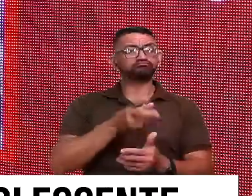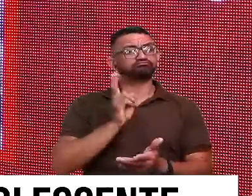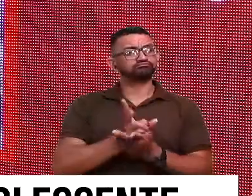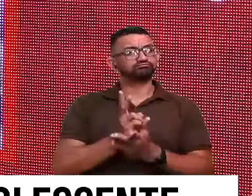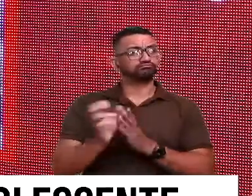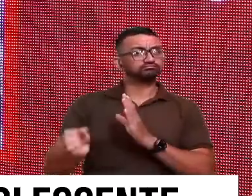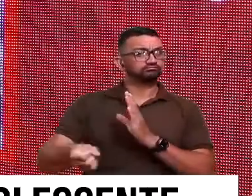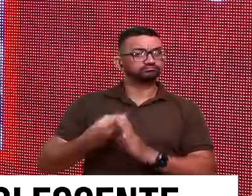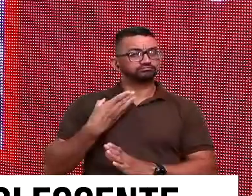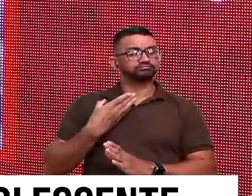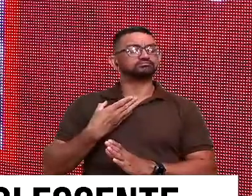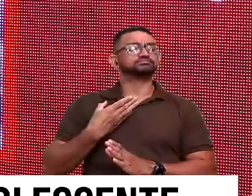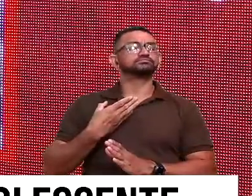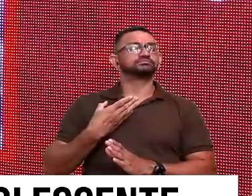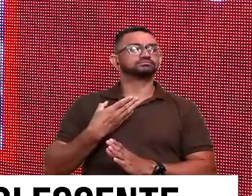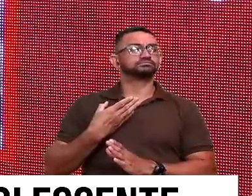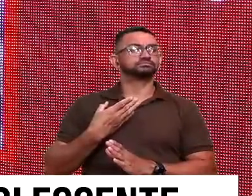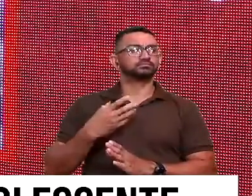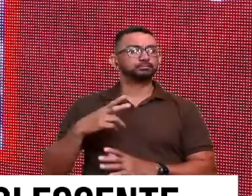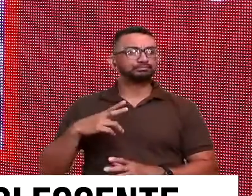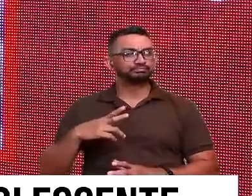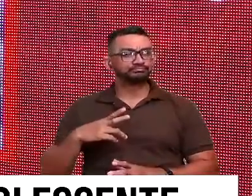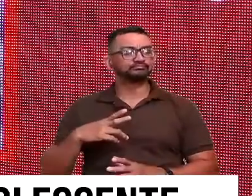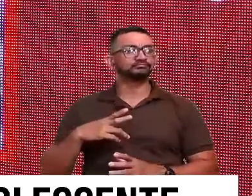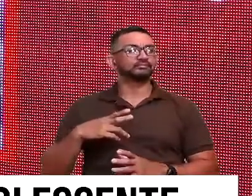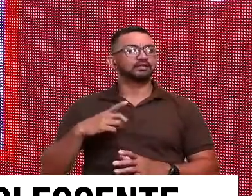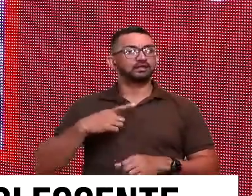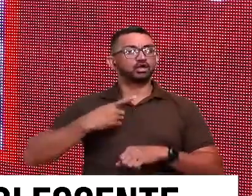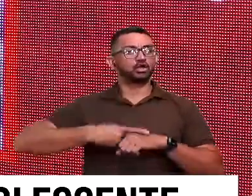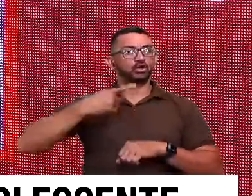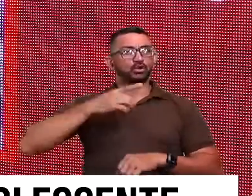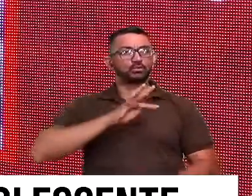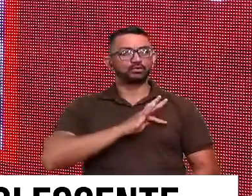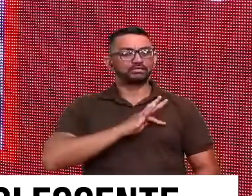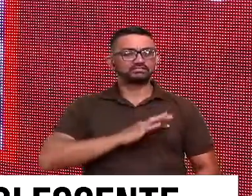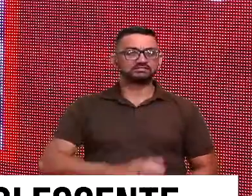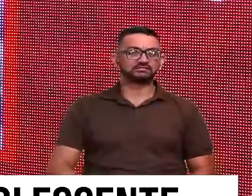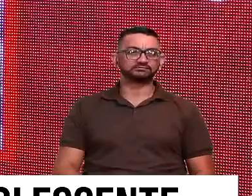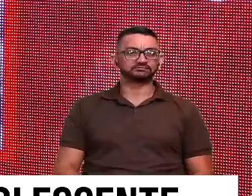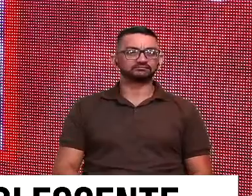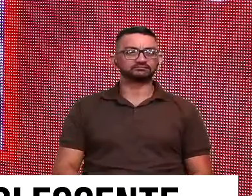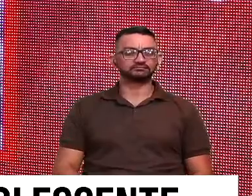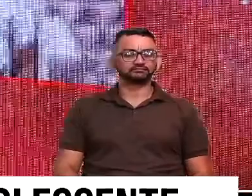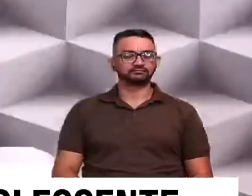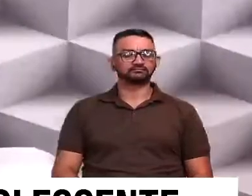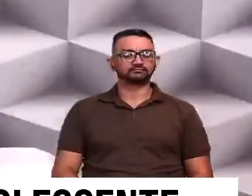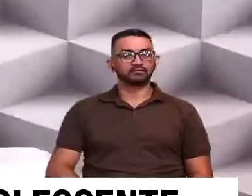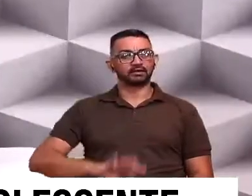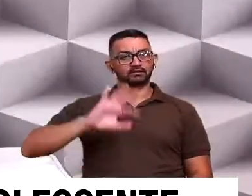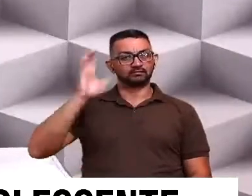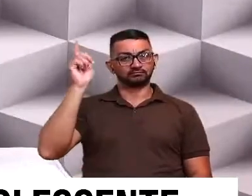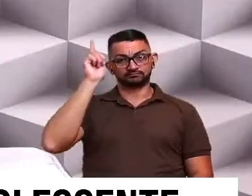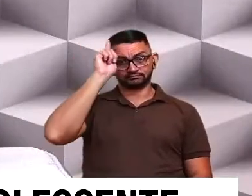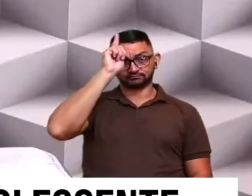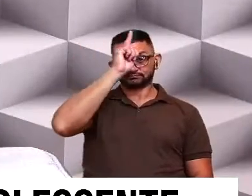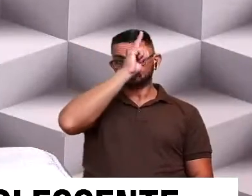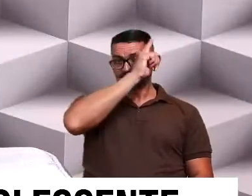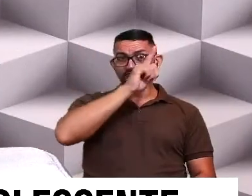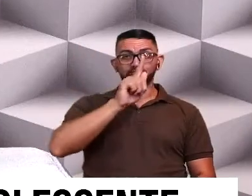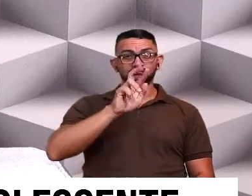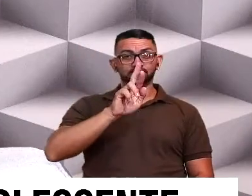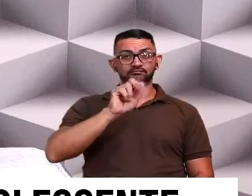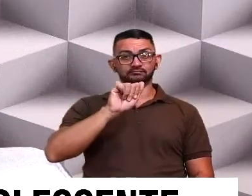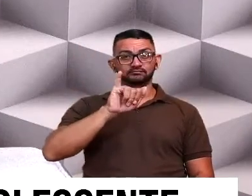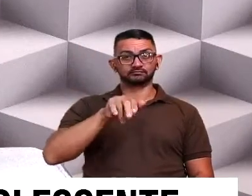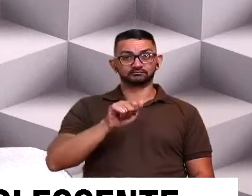nos acompanha sempre mandam esses questionamentos para gente e a gente tem essa história confirmada pela polícia né E isso aconteceu em